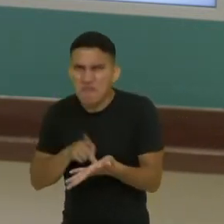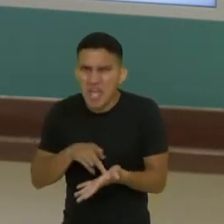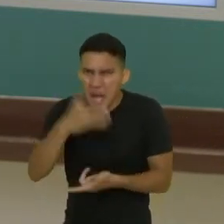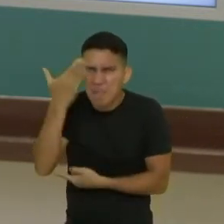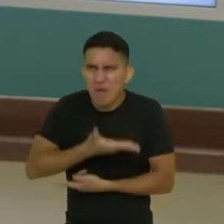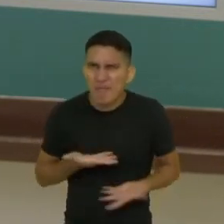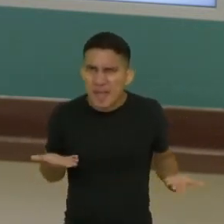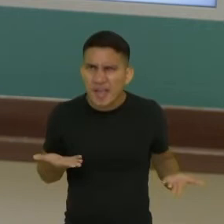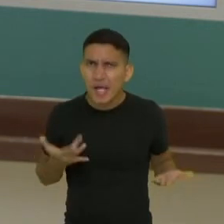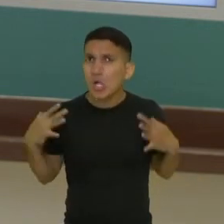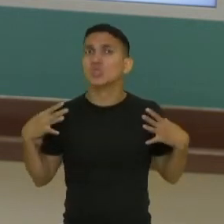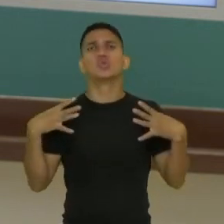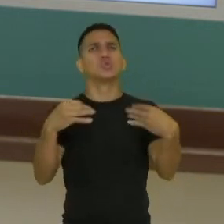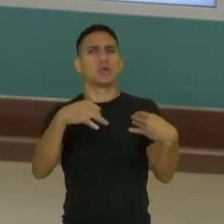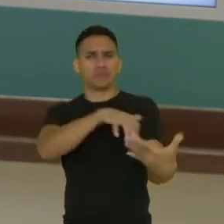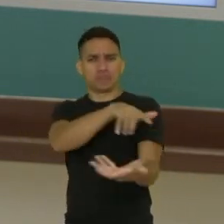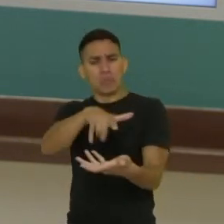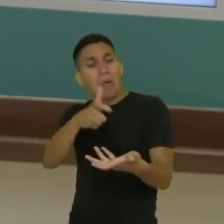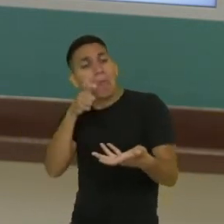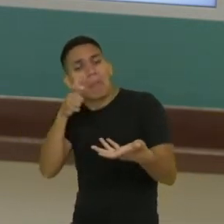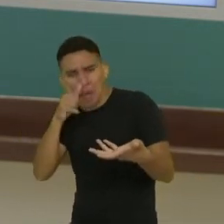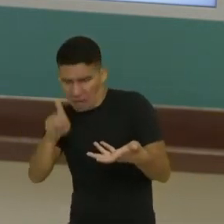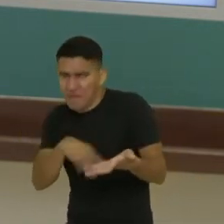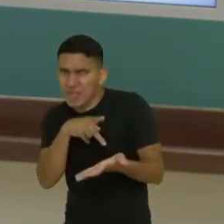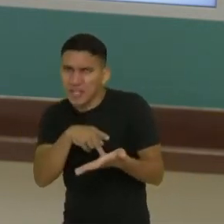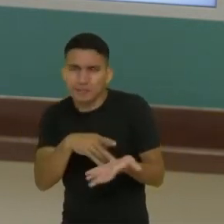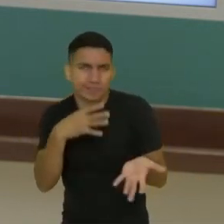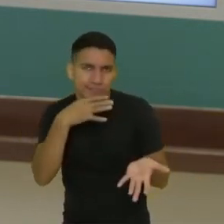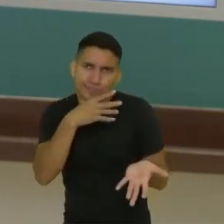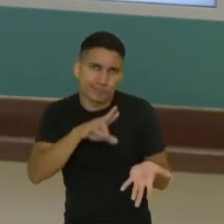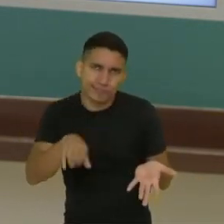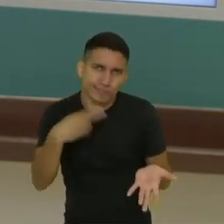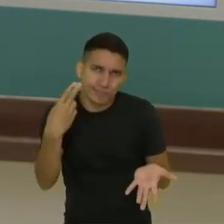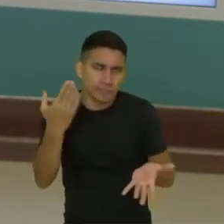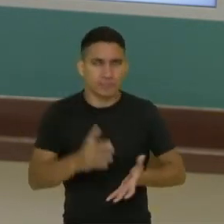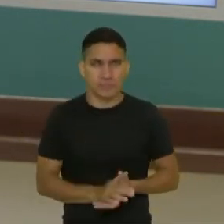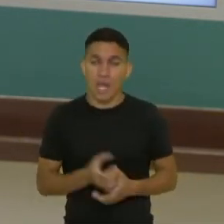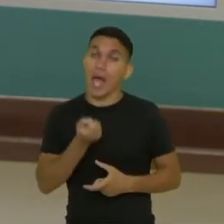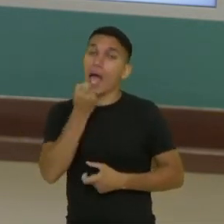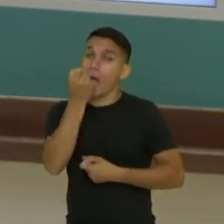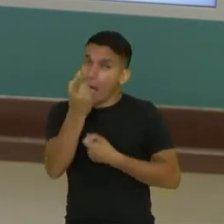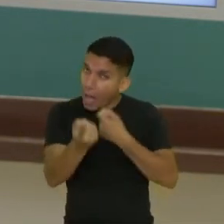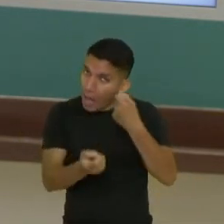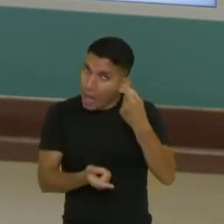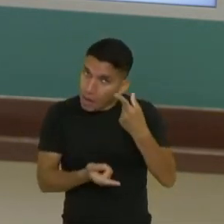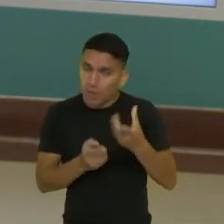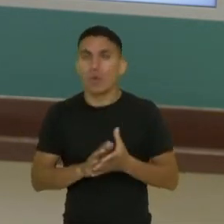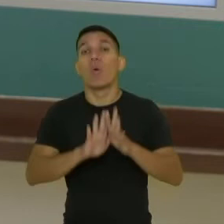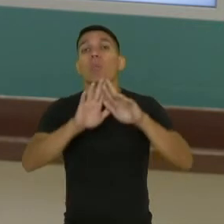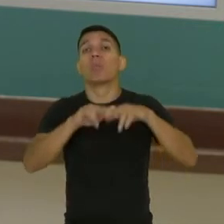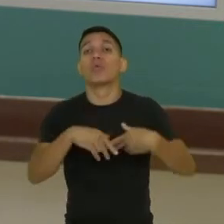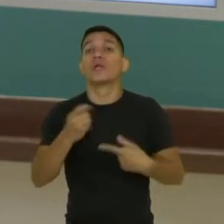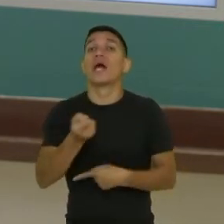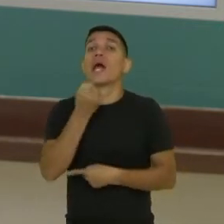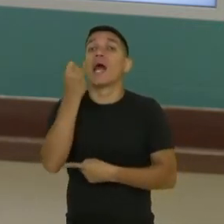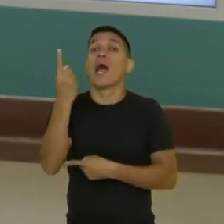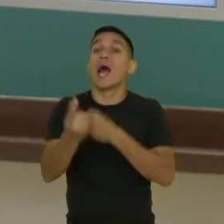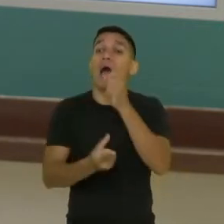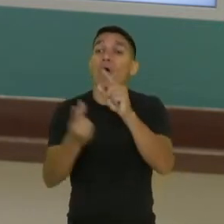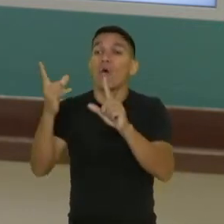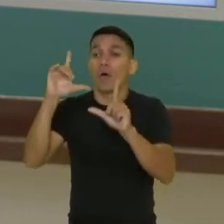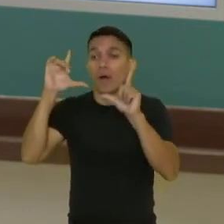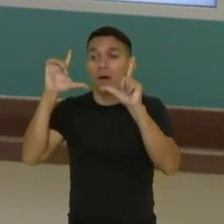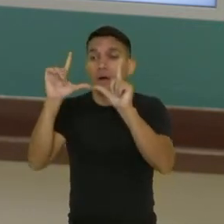ferve. A gente foi no planeta todo. Claro que não, né? Alguns. Então, de alguns eventos, eu tiro